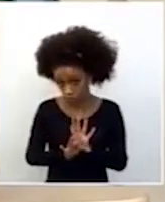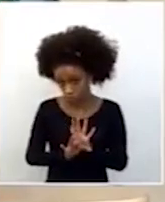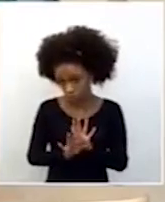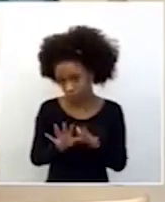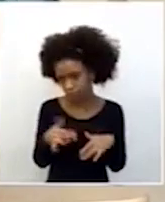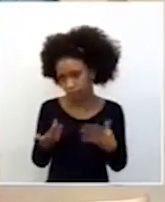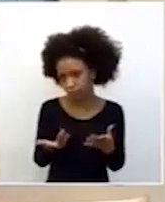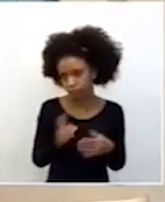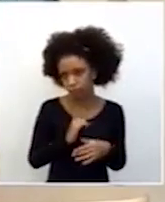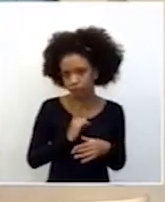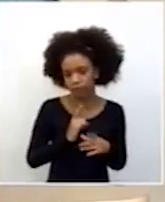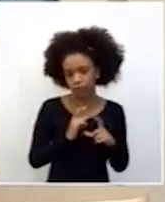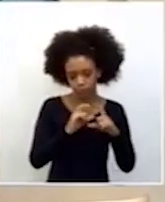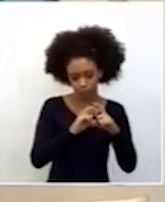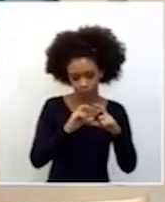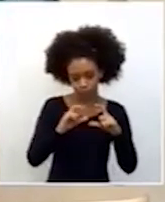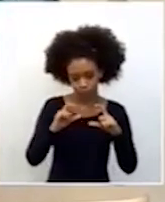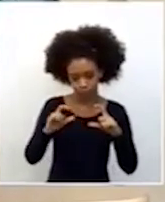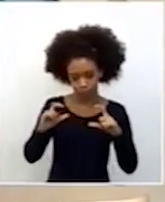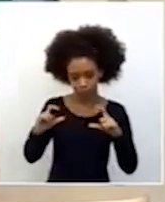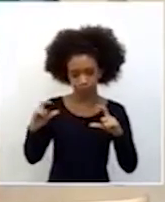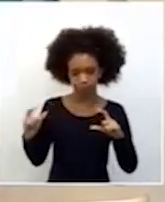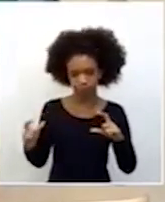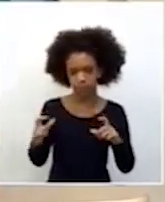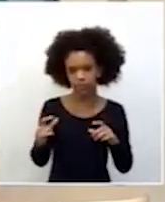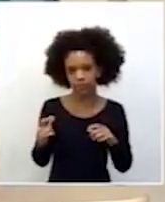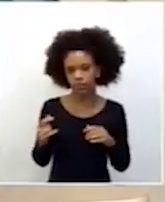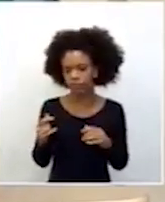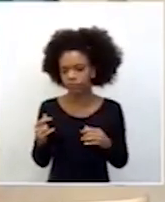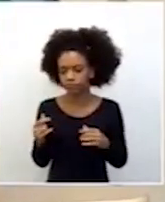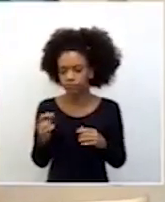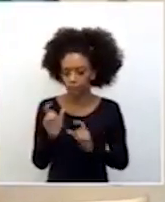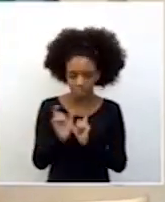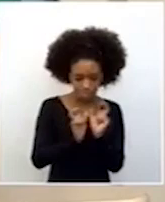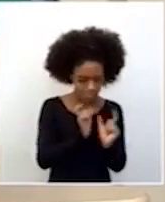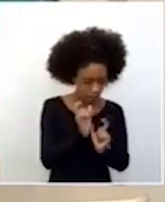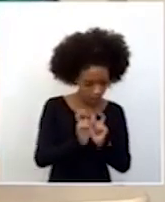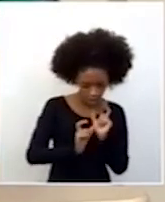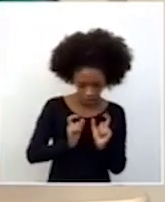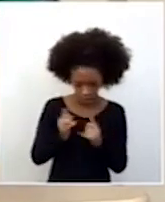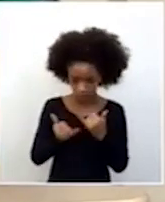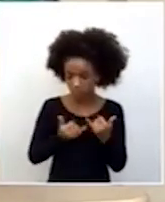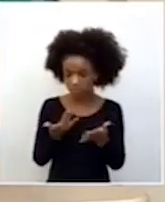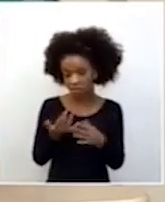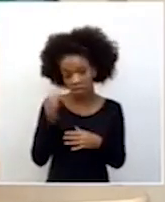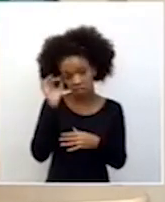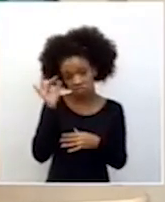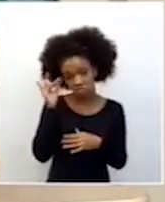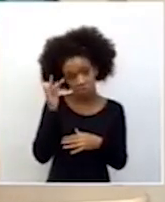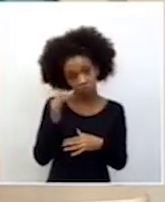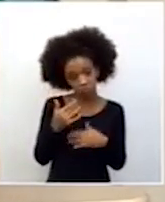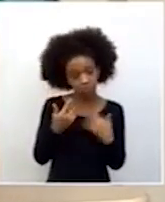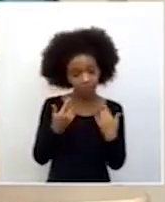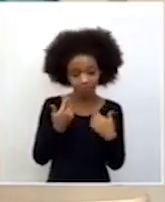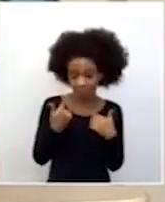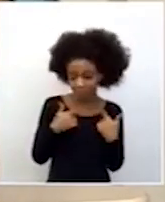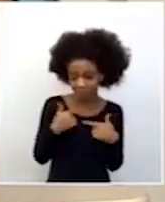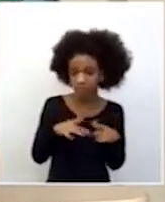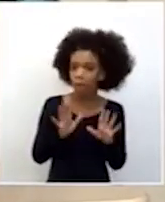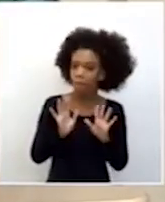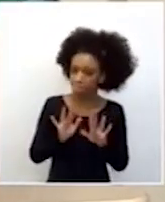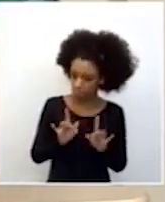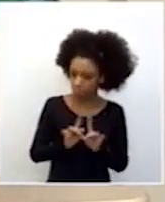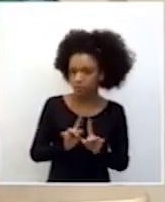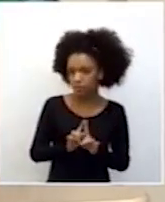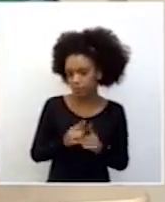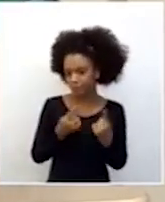que a gente tem muitas imagens e a gente vê um jogo de palavras, a gente tende a imaginar que é humor, mas também a ironia e